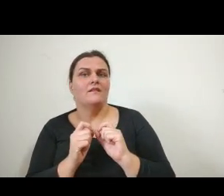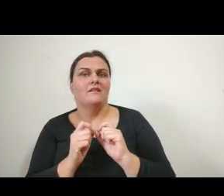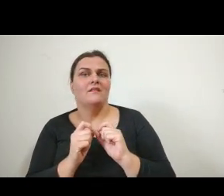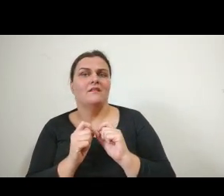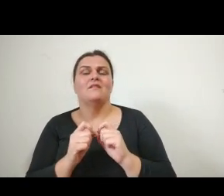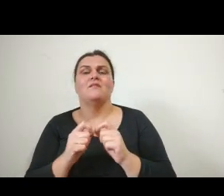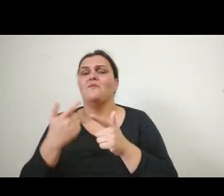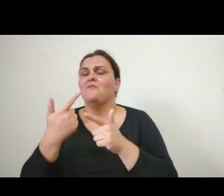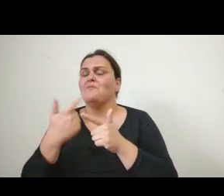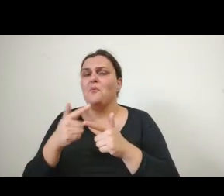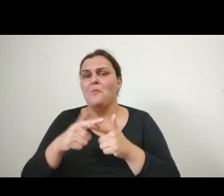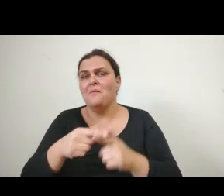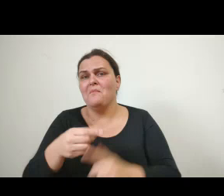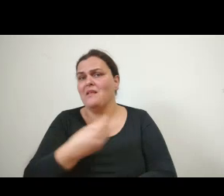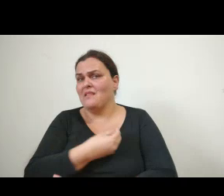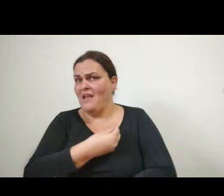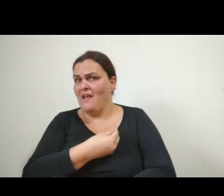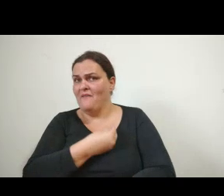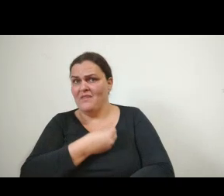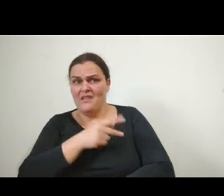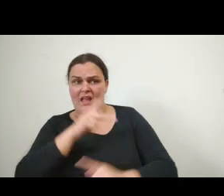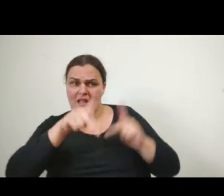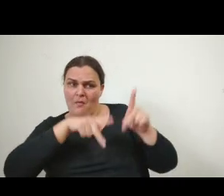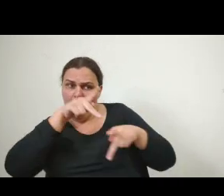consequências bastante negativas.